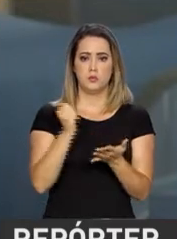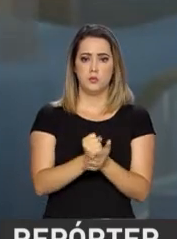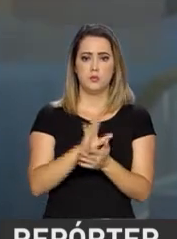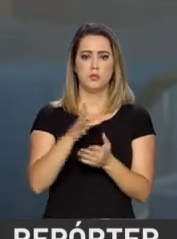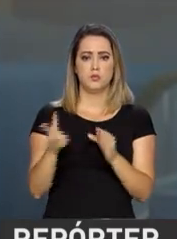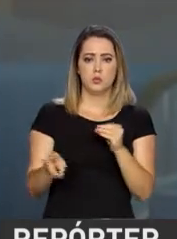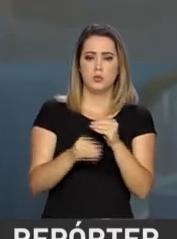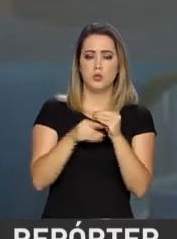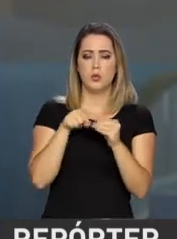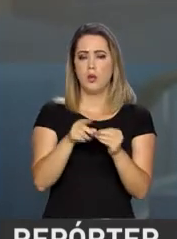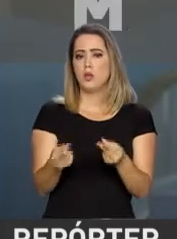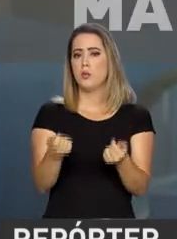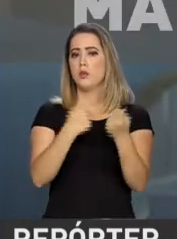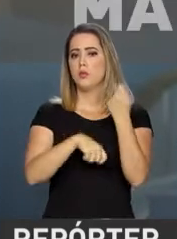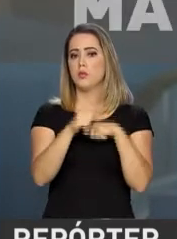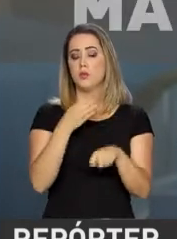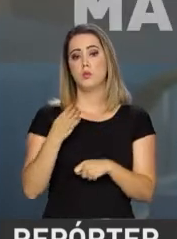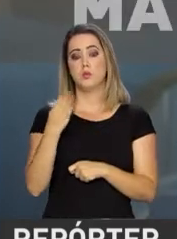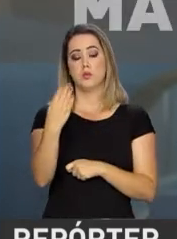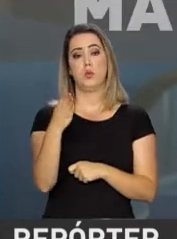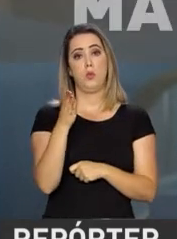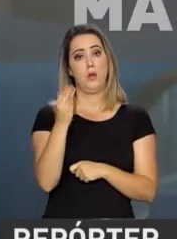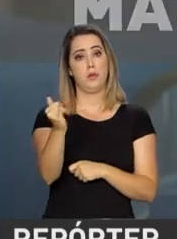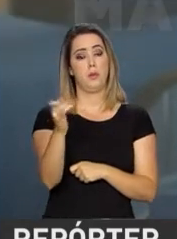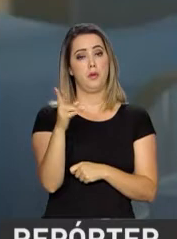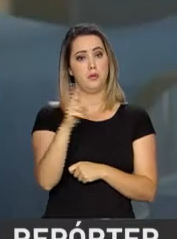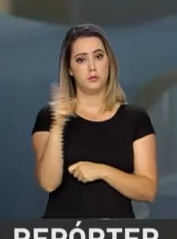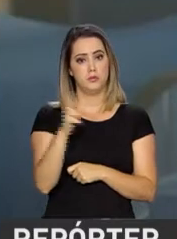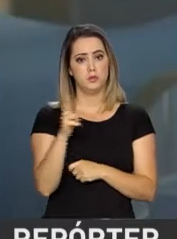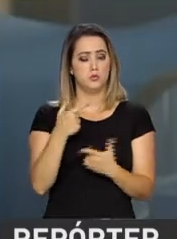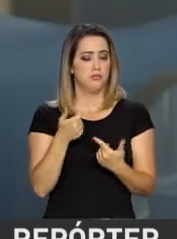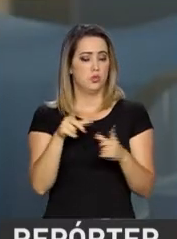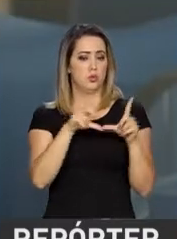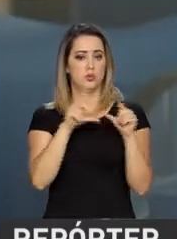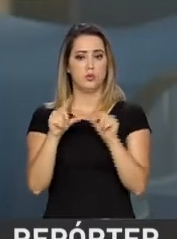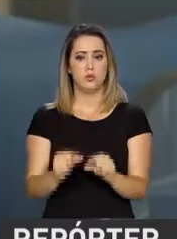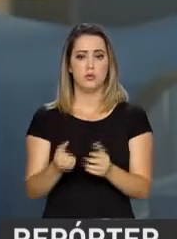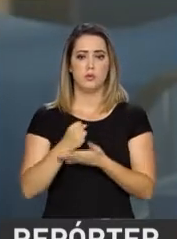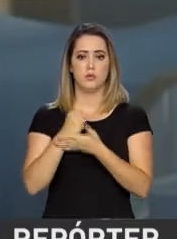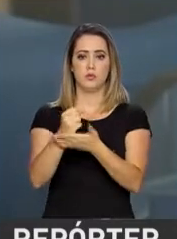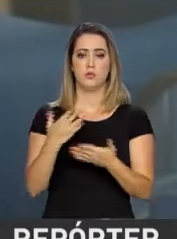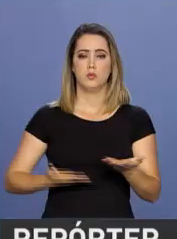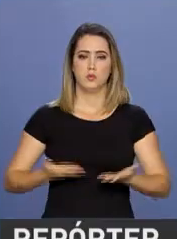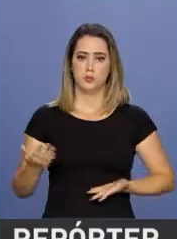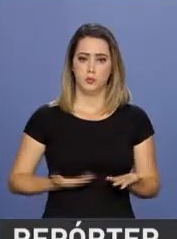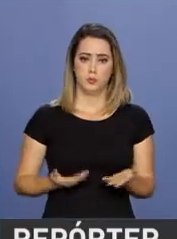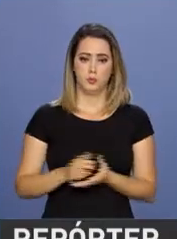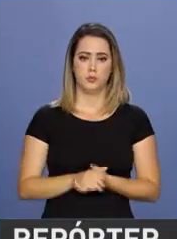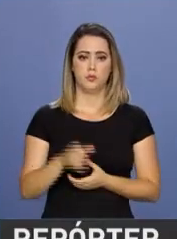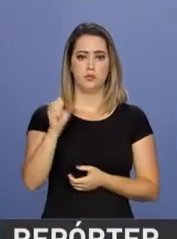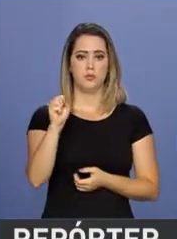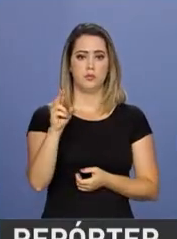que geraram uma economia de recursos de 4 bilhões de reais até agora, sem redução da oferta de serviços oferecidos. O SUS